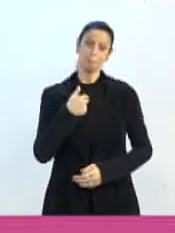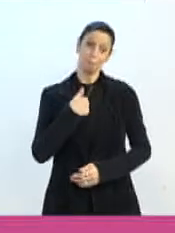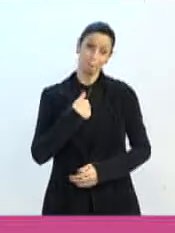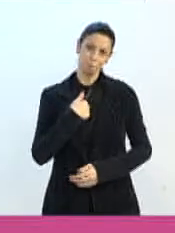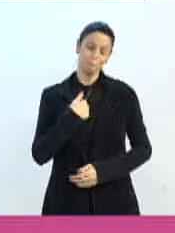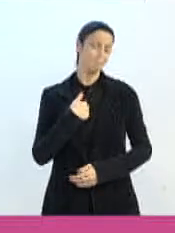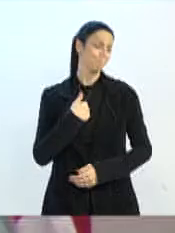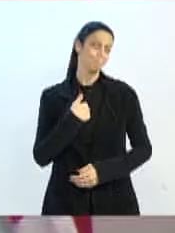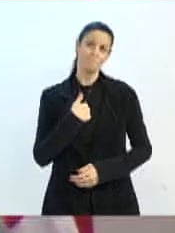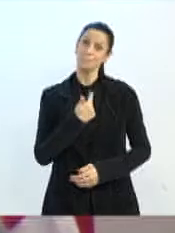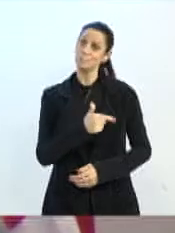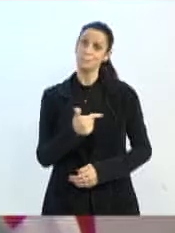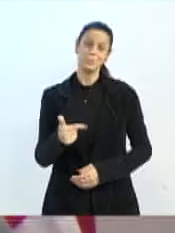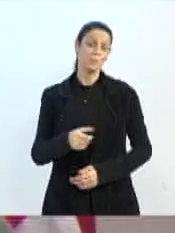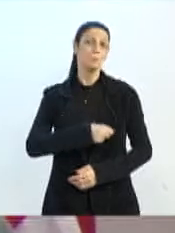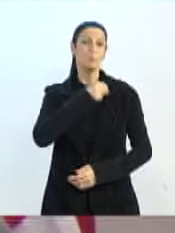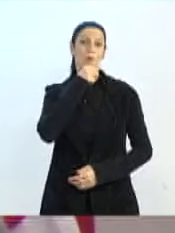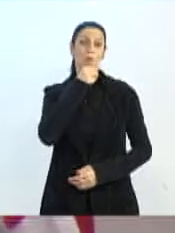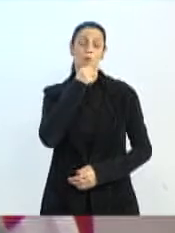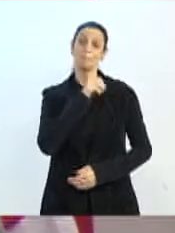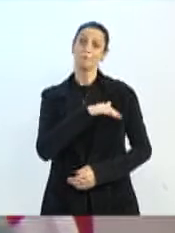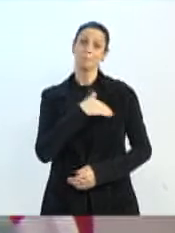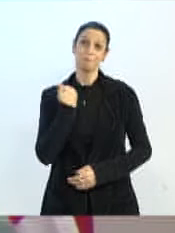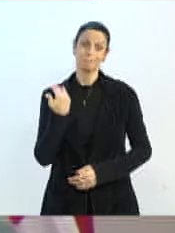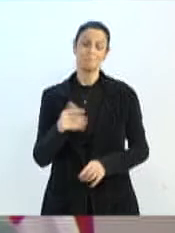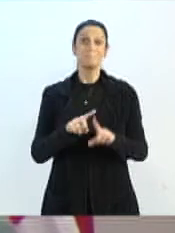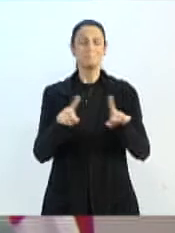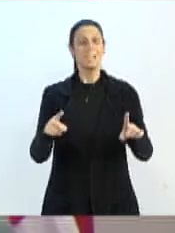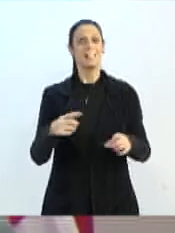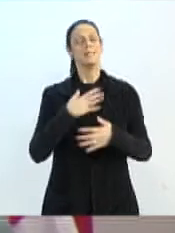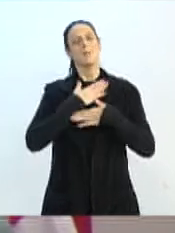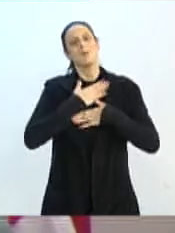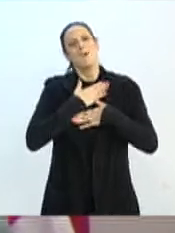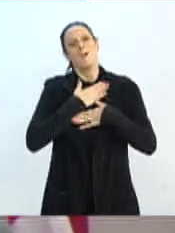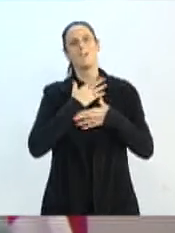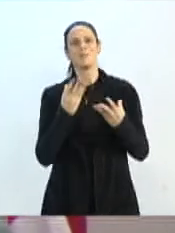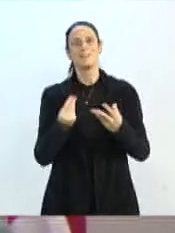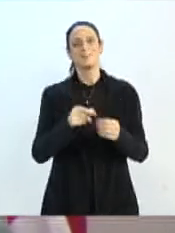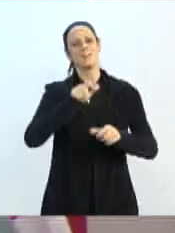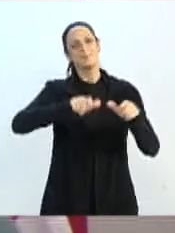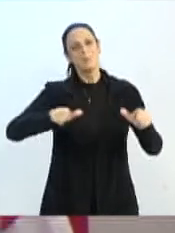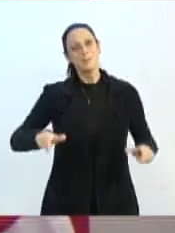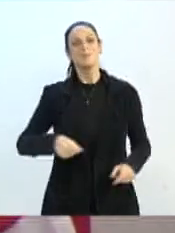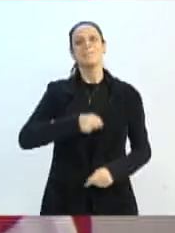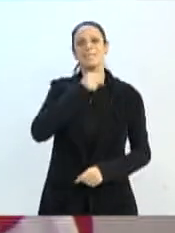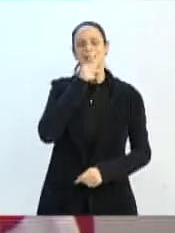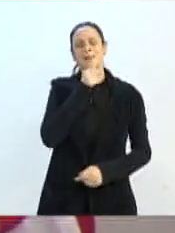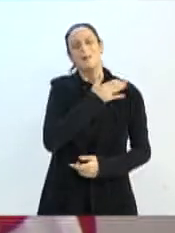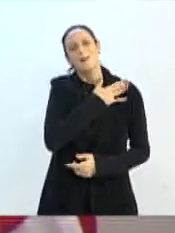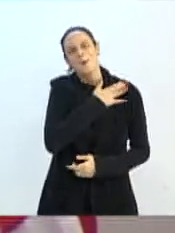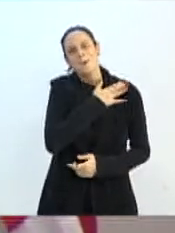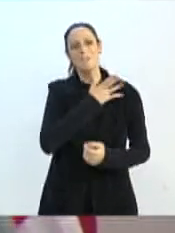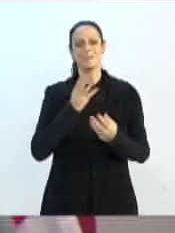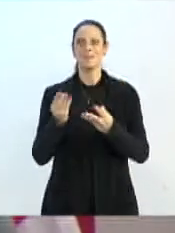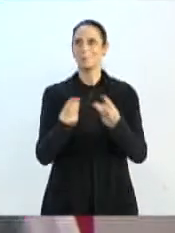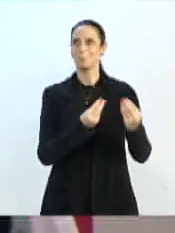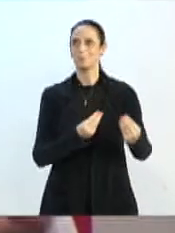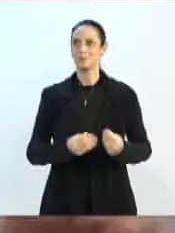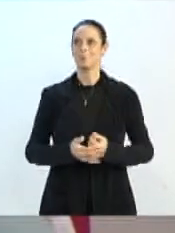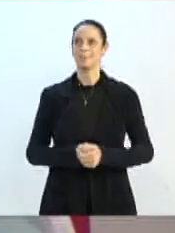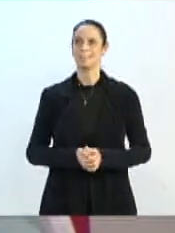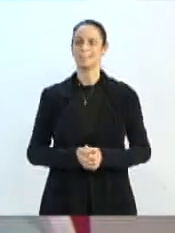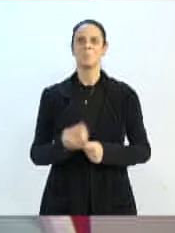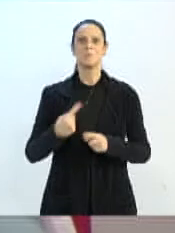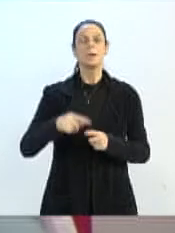meus avós, mas, como eu citei lá, tenho imenso carinho, né, pelos avós, pelas pessoas idosas, por eu ter essa